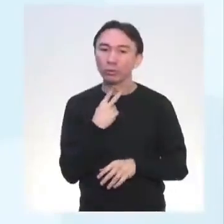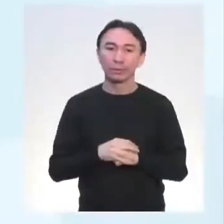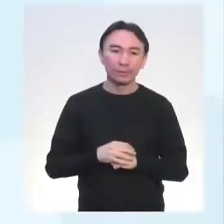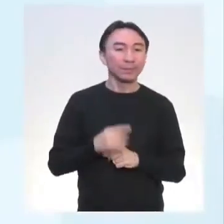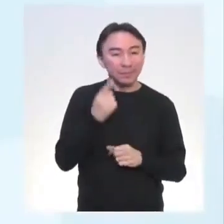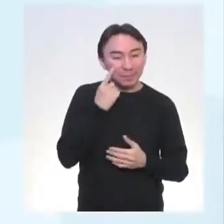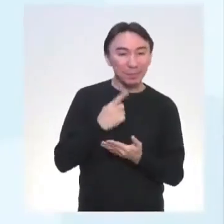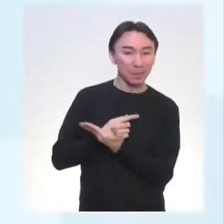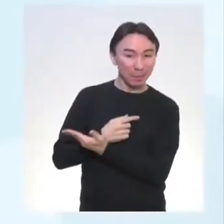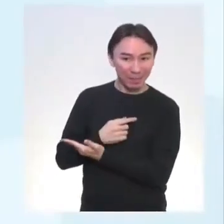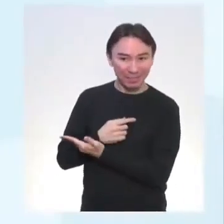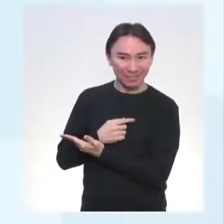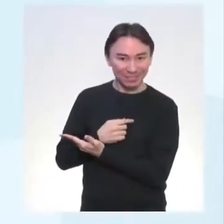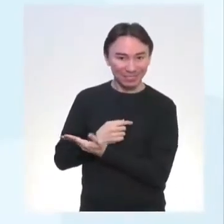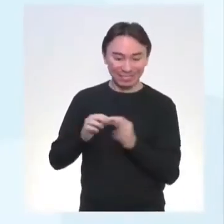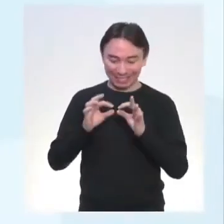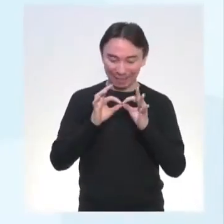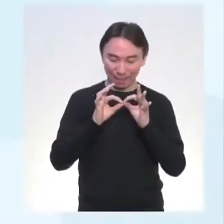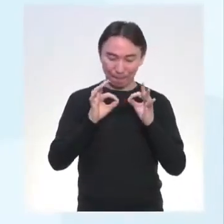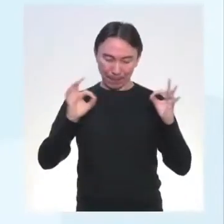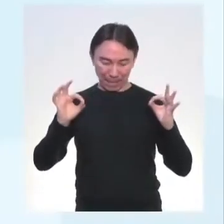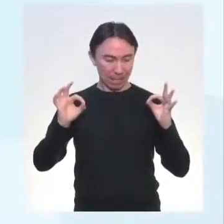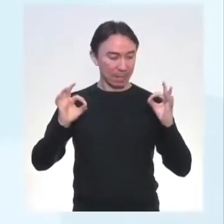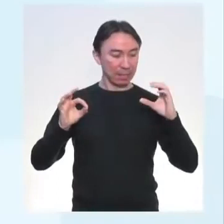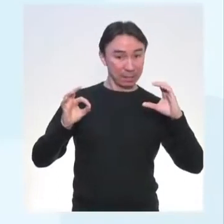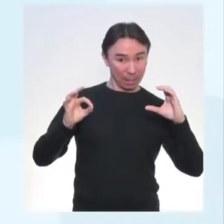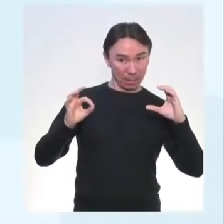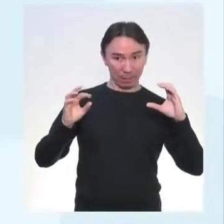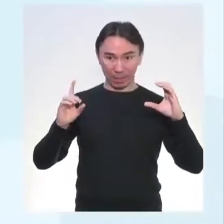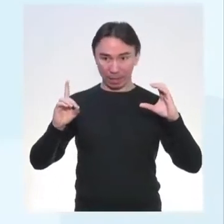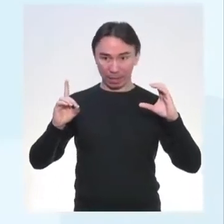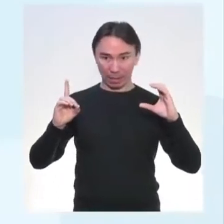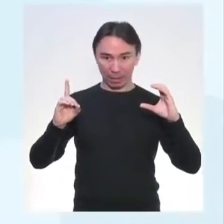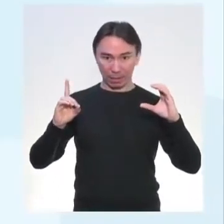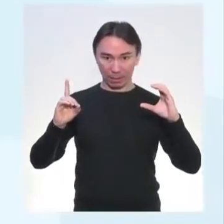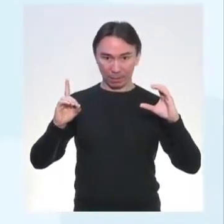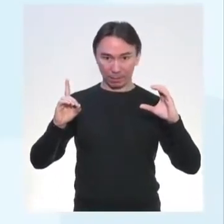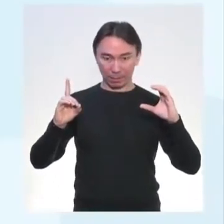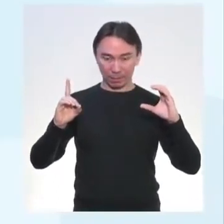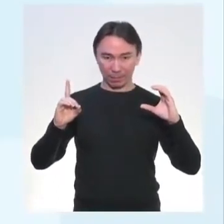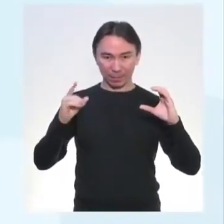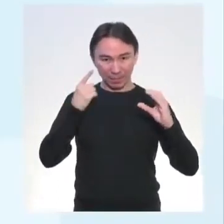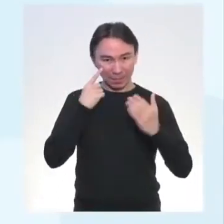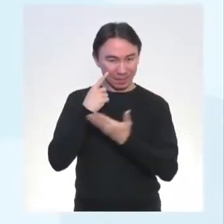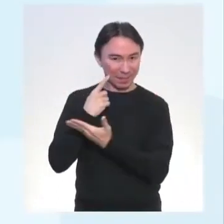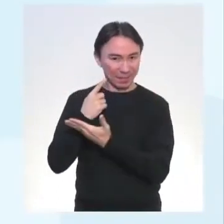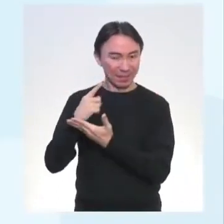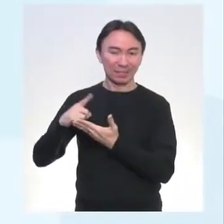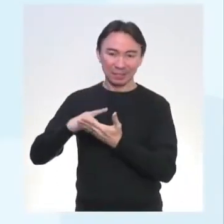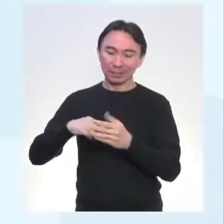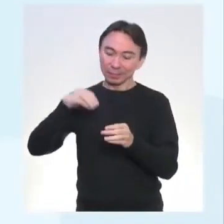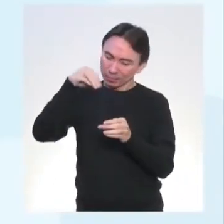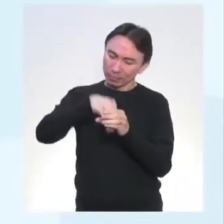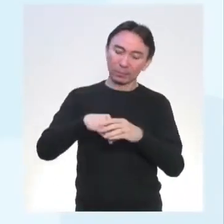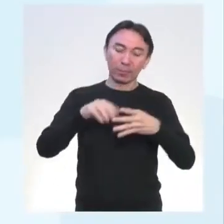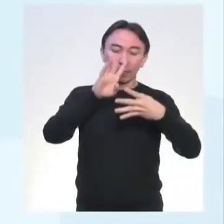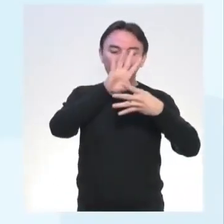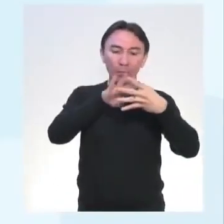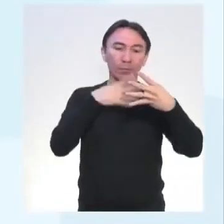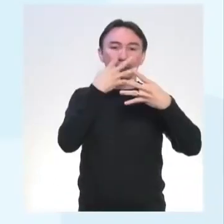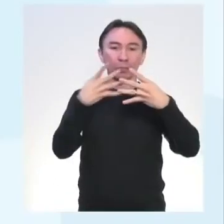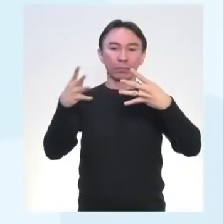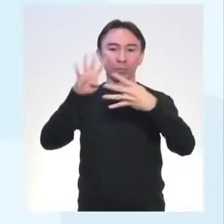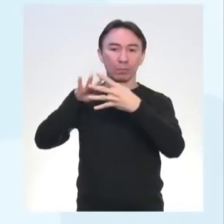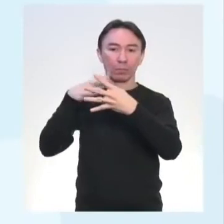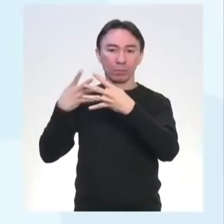segmento de reta CD, que está dentro dessa malha quadriculada, que tem duas unidades de comprimento,